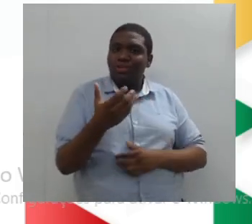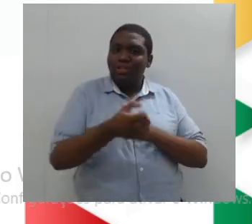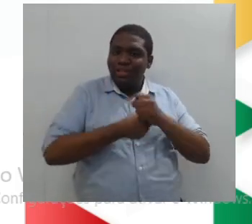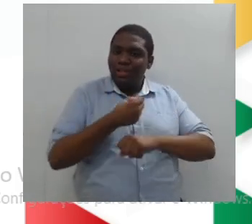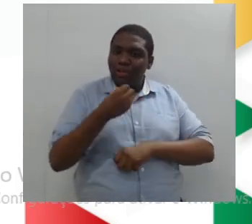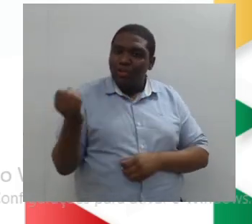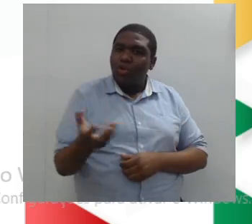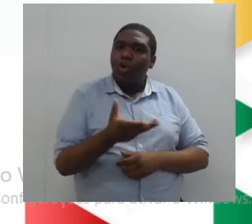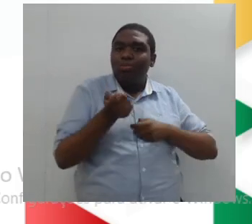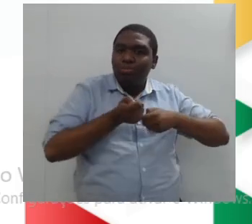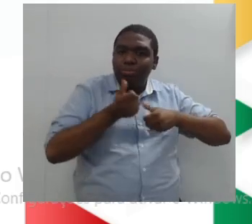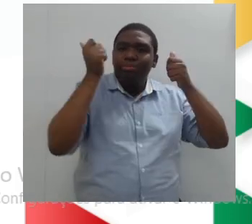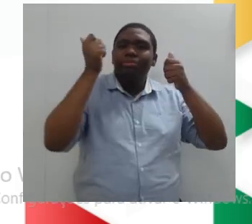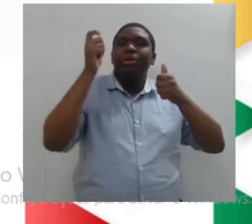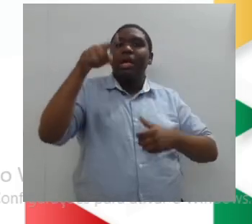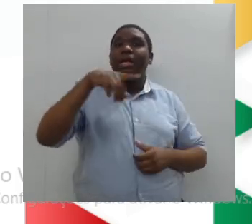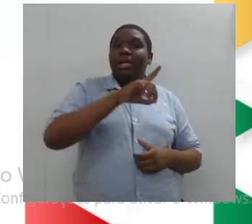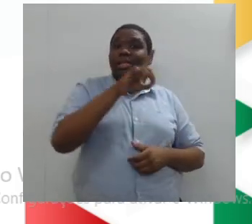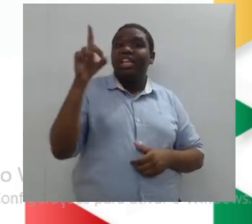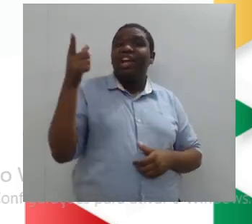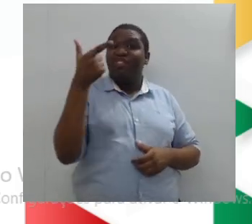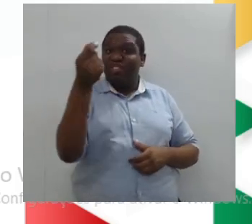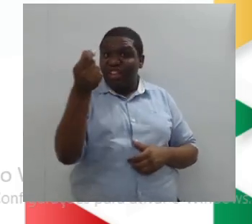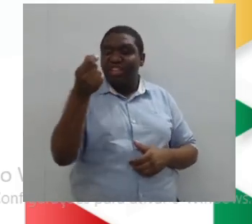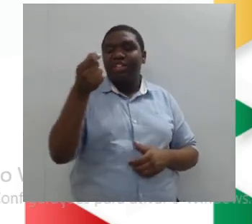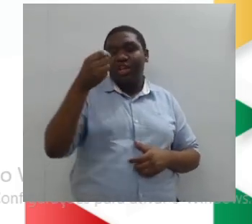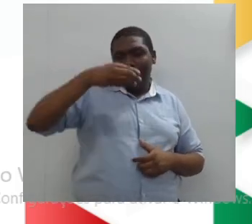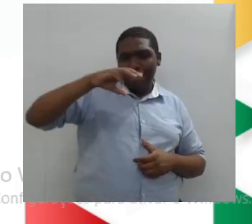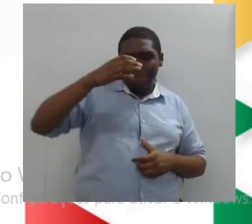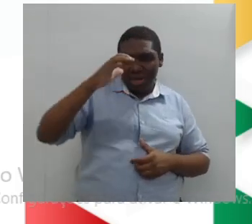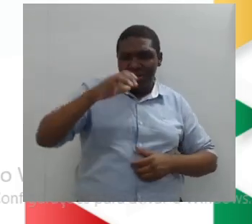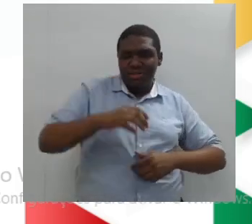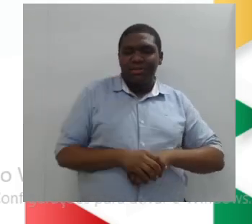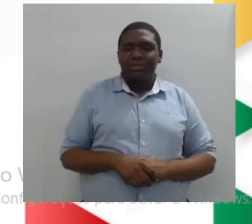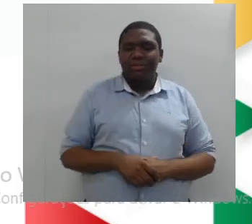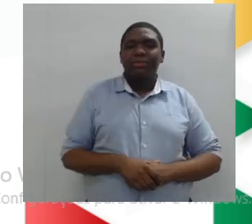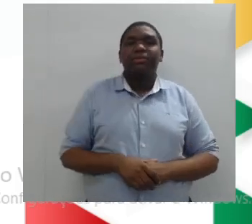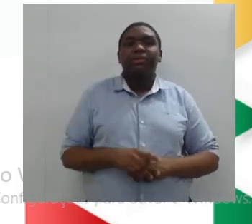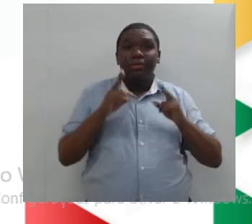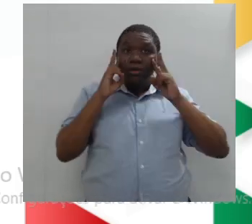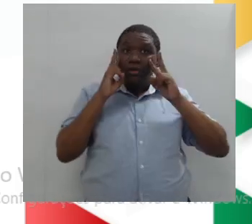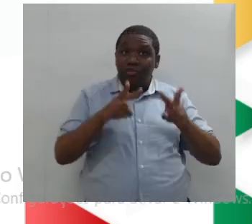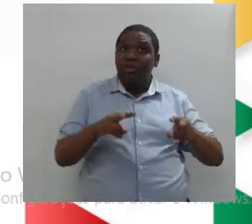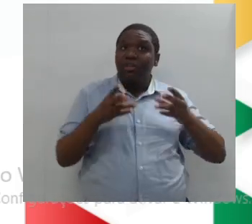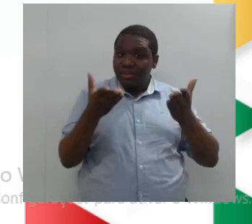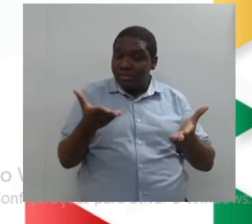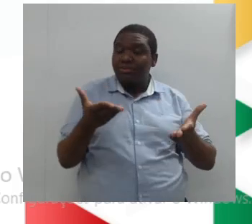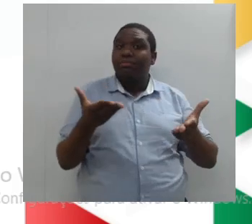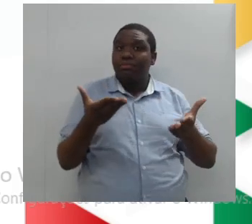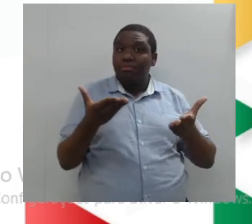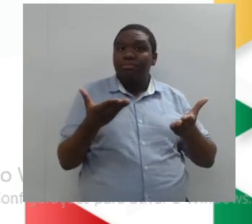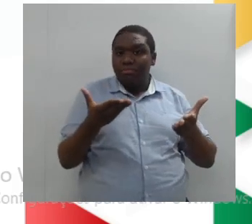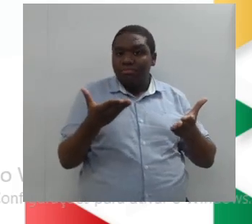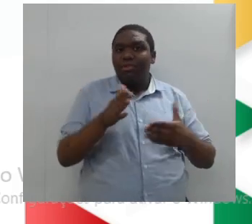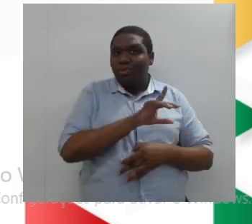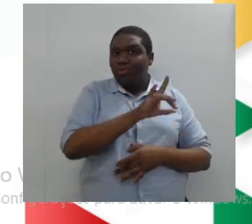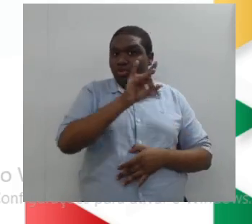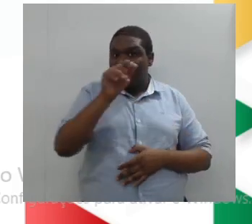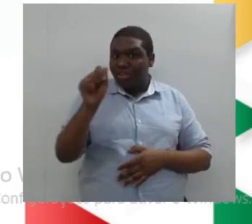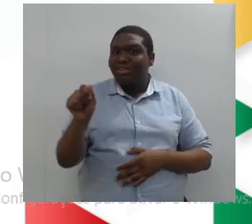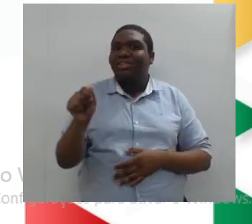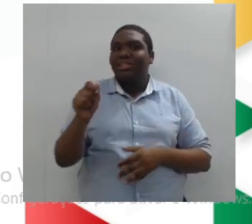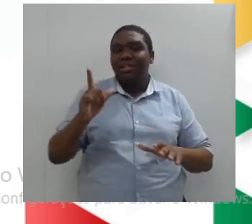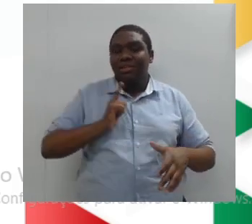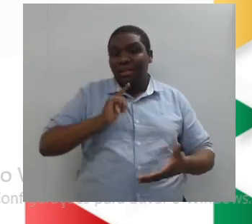equivalente a 20 de março, 20/3. Prestem bem atenção, olhando bem os dias sagrados